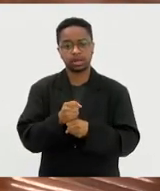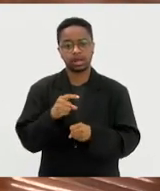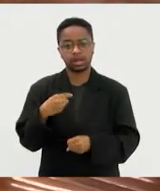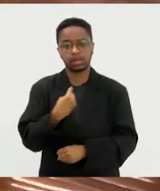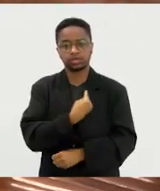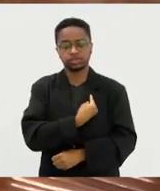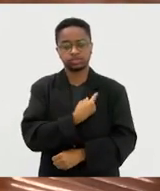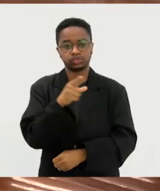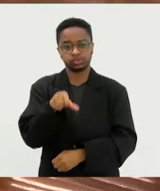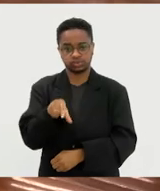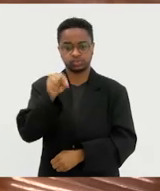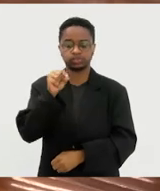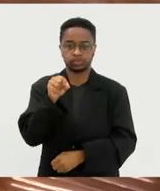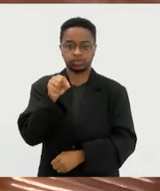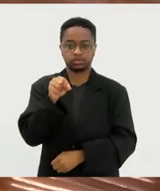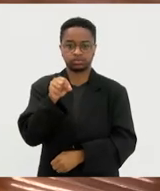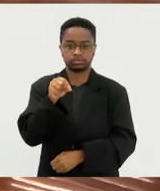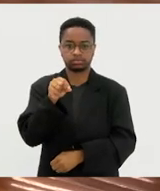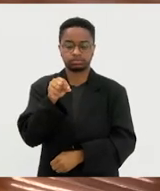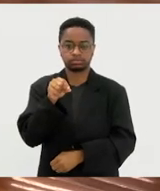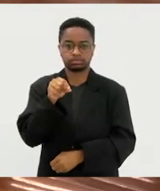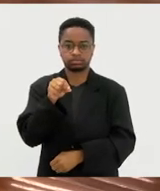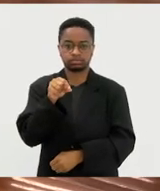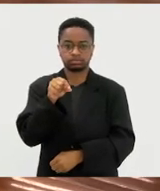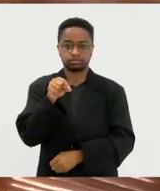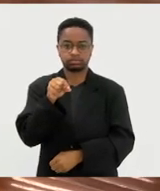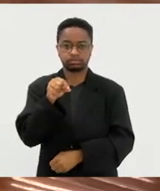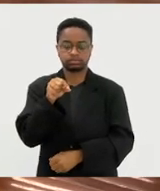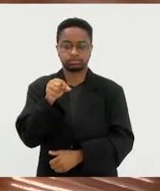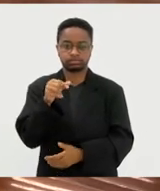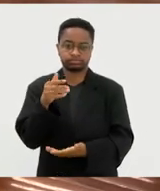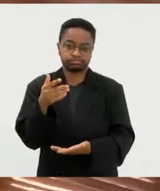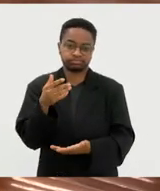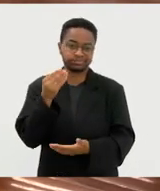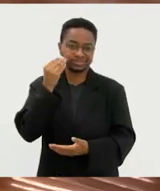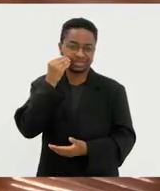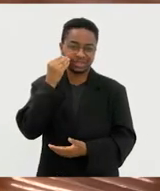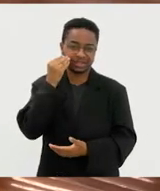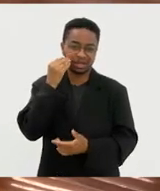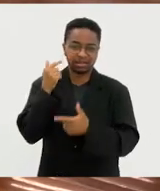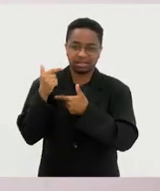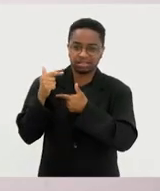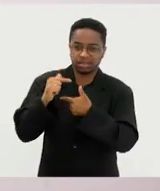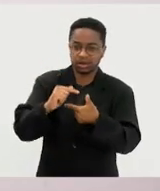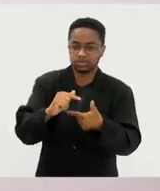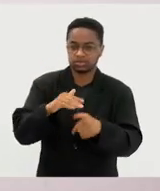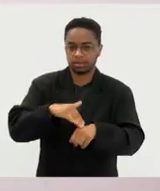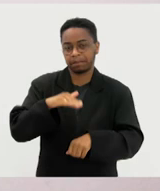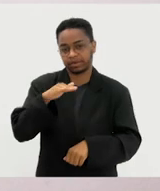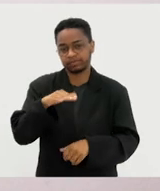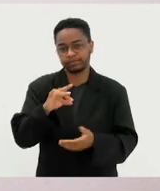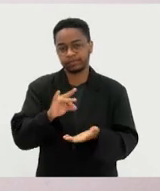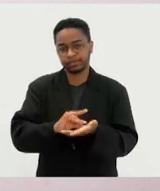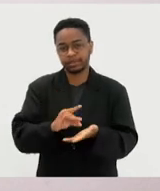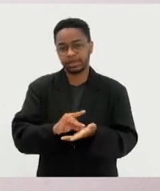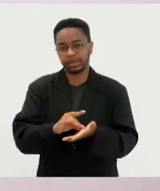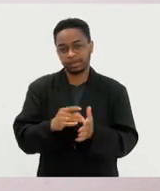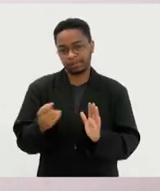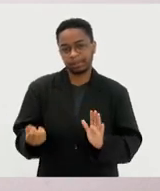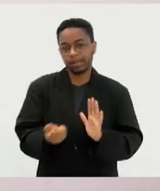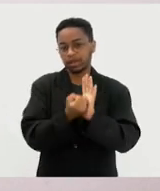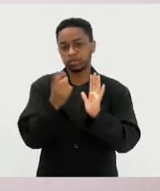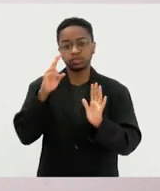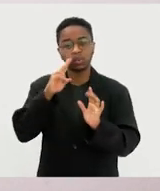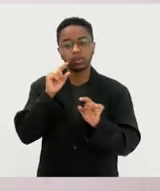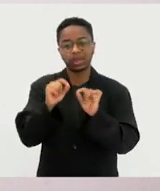a gente optou por não... Ser conservador, né? Para ser mais conservador ainda. Aliás, é mais do que histórico, ou seja, é pela